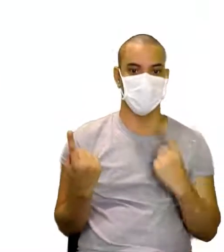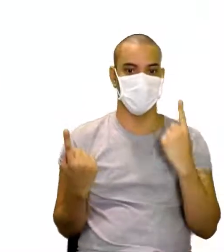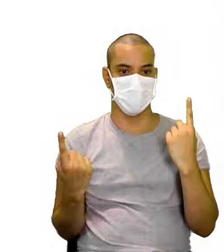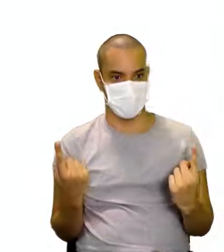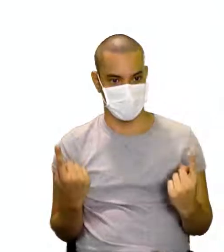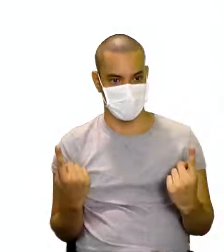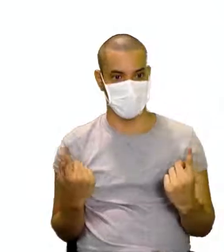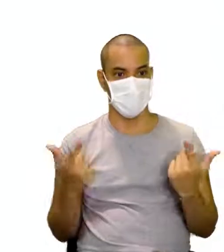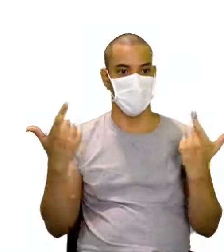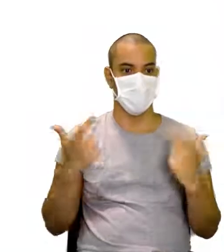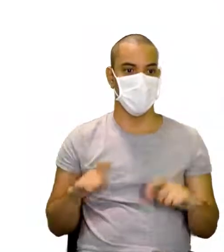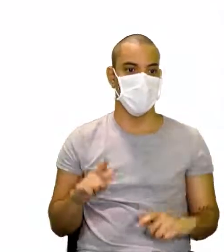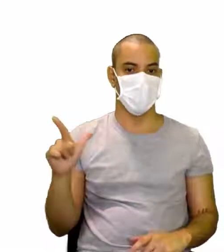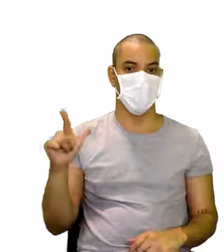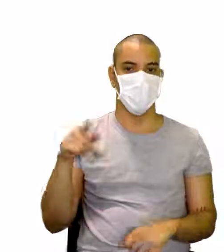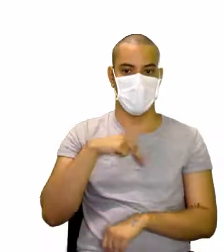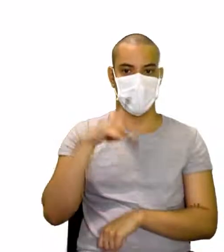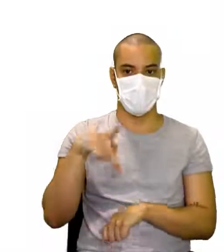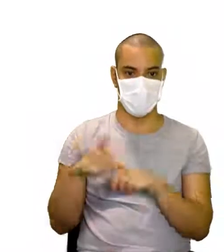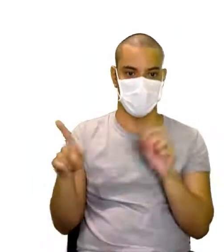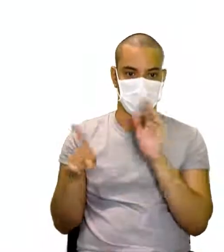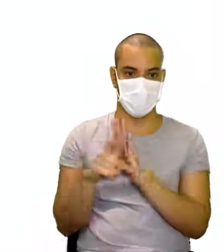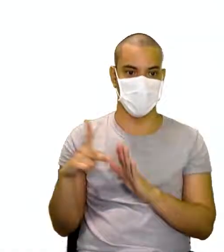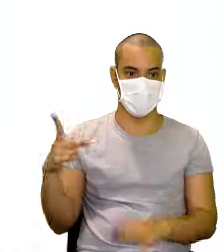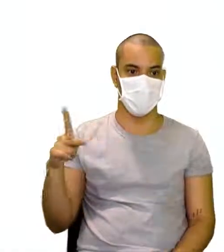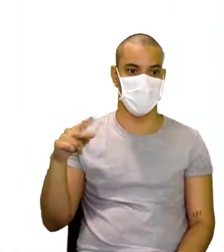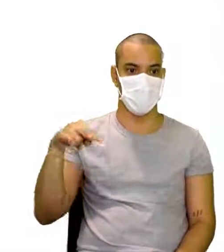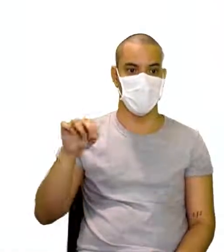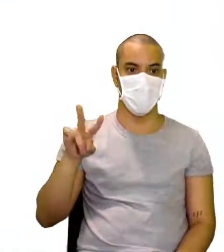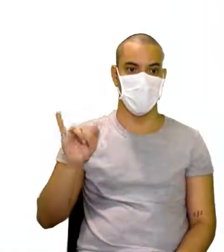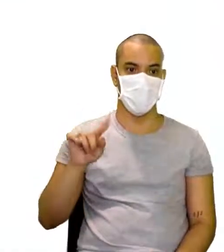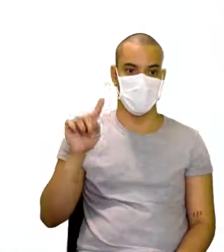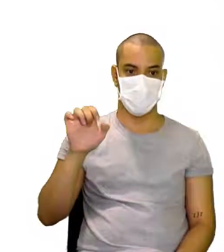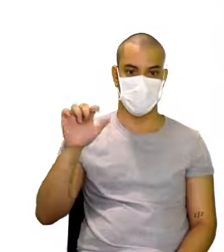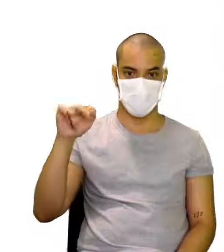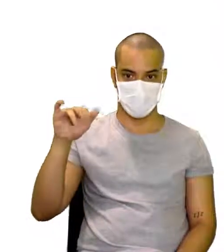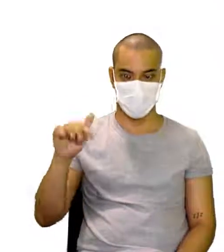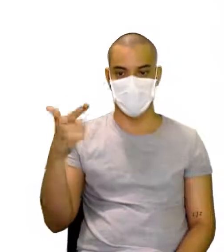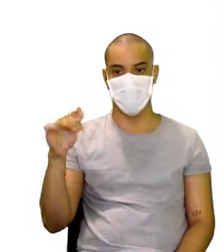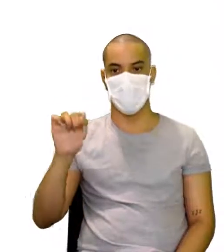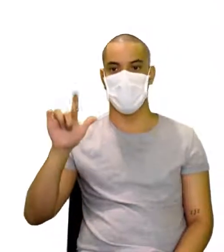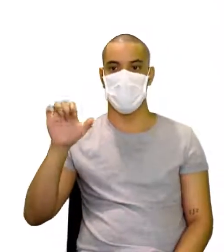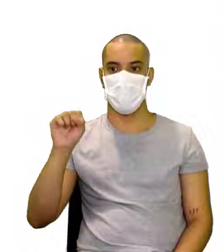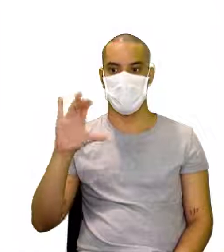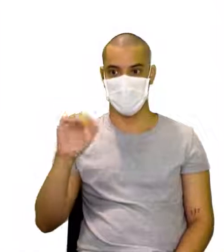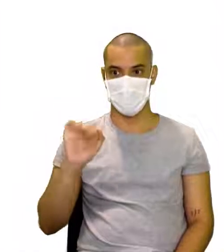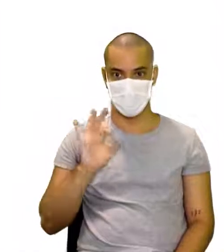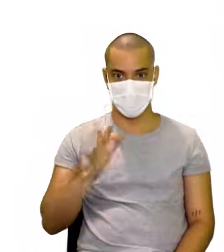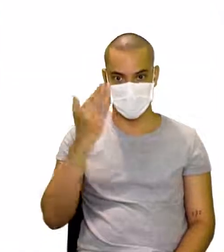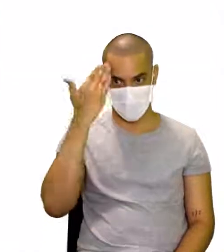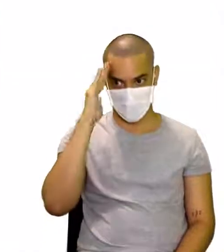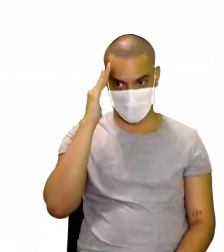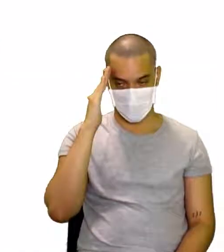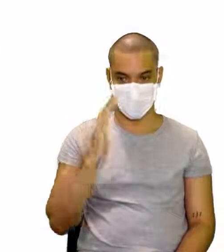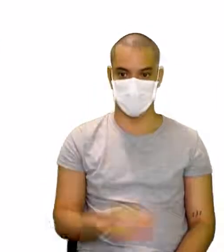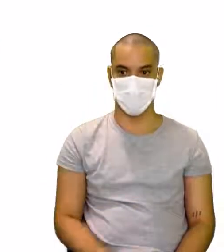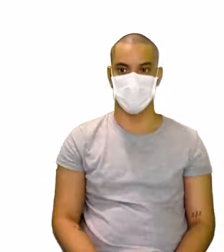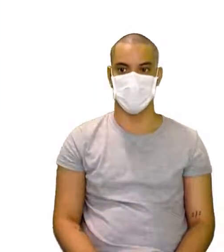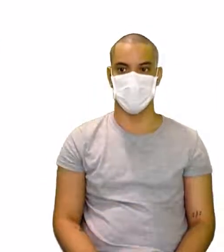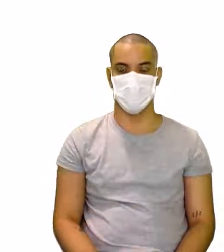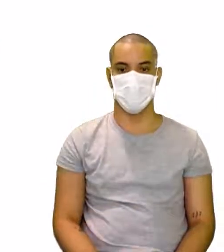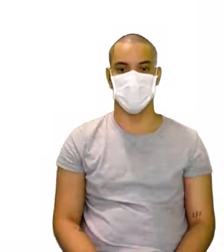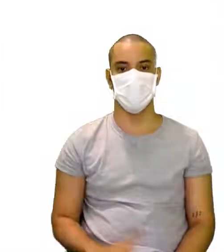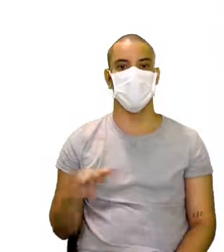na Nova Zelândia. E aqui nós temos uma aurora boreal no Alasca. Entendido isso? Então, aí nós vimos